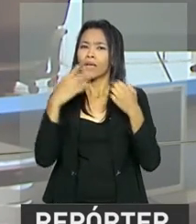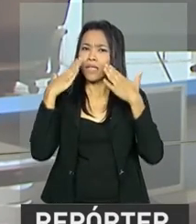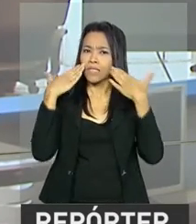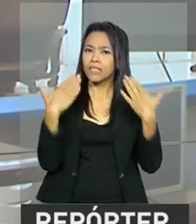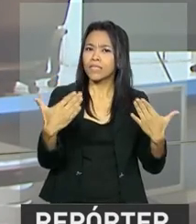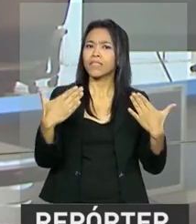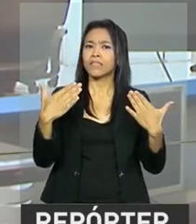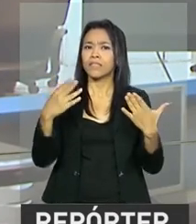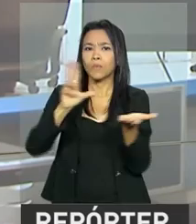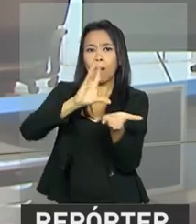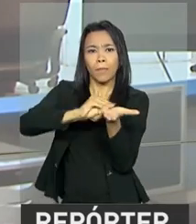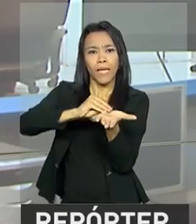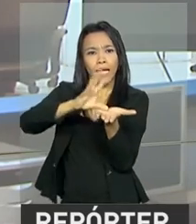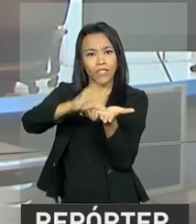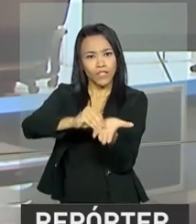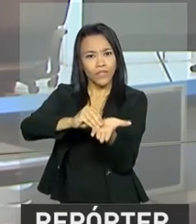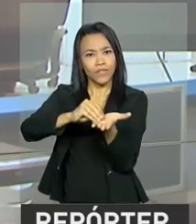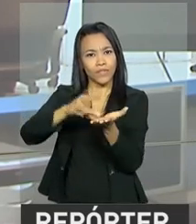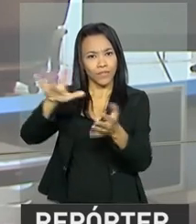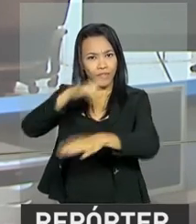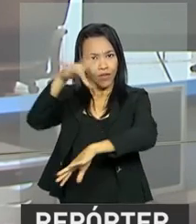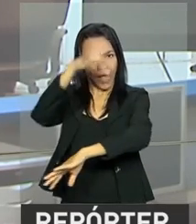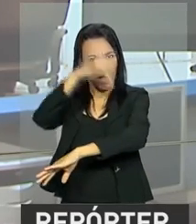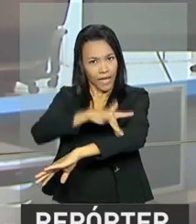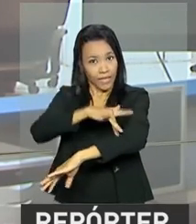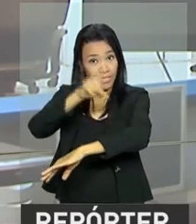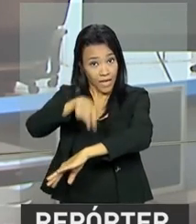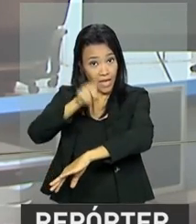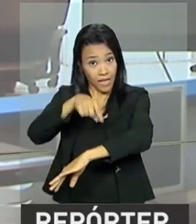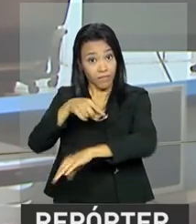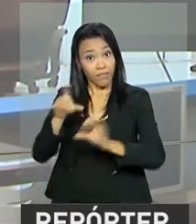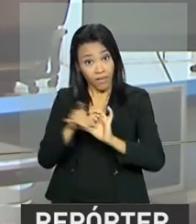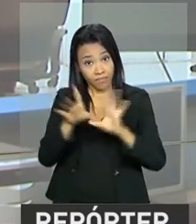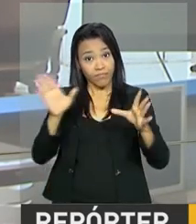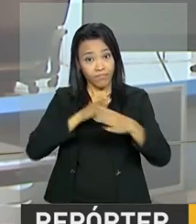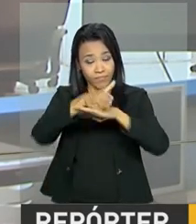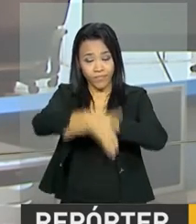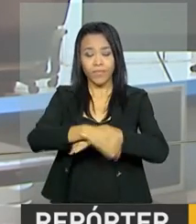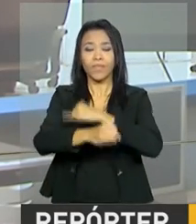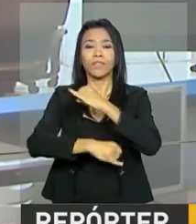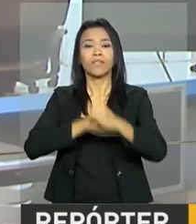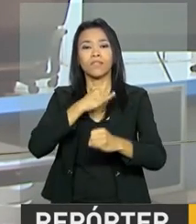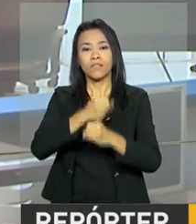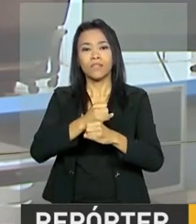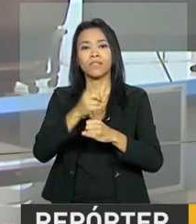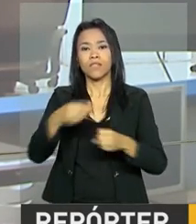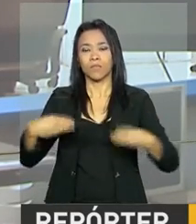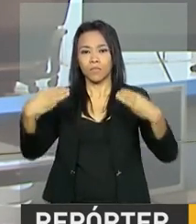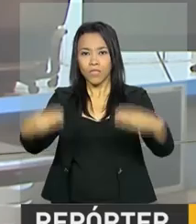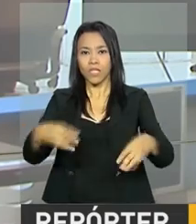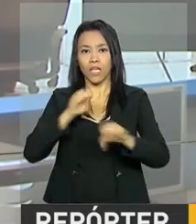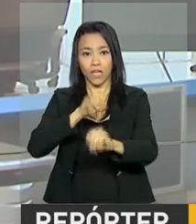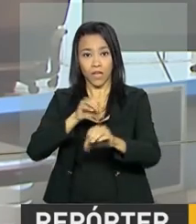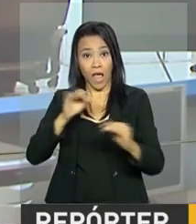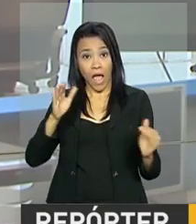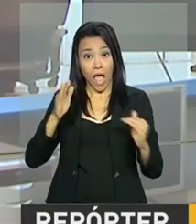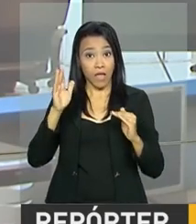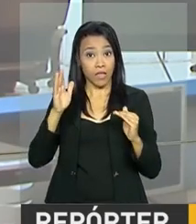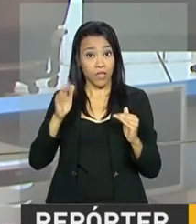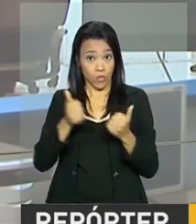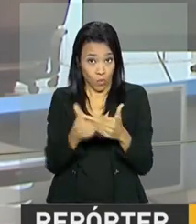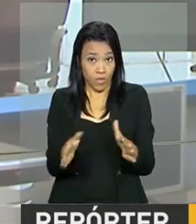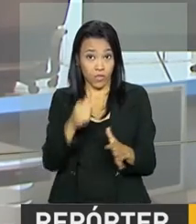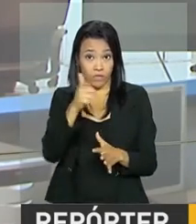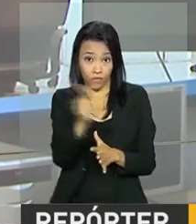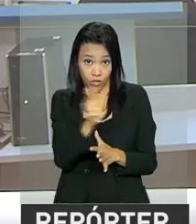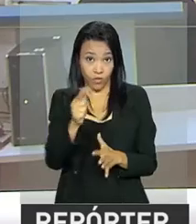A novidade traz um jogo de caça ao mosquito e estará disponível no site do Ministério da Educação a partir do dia 22